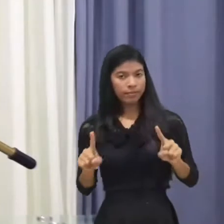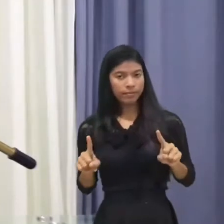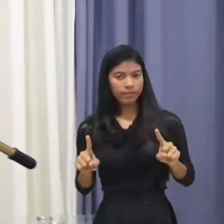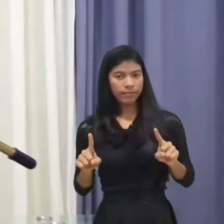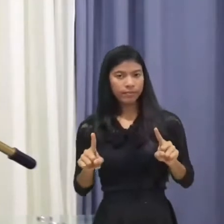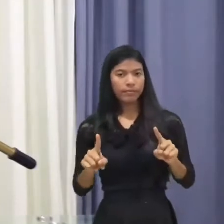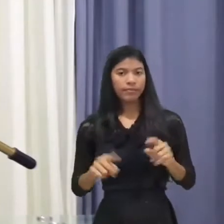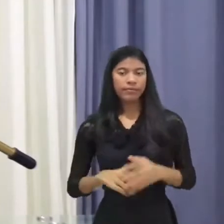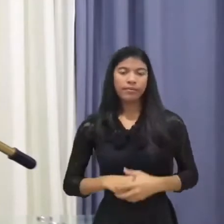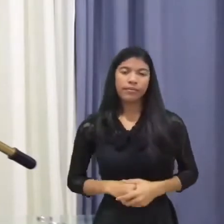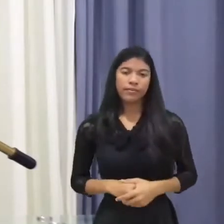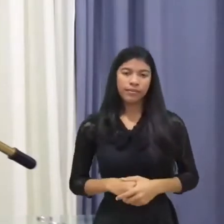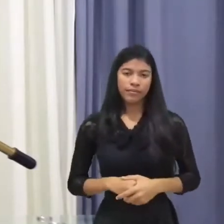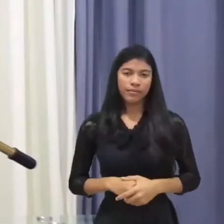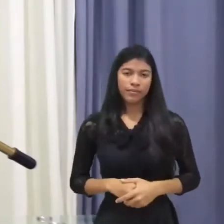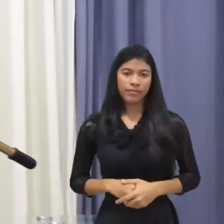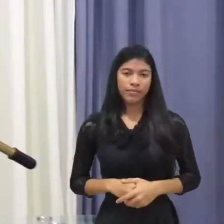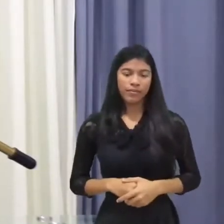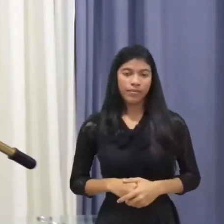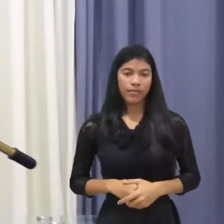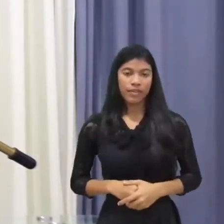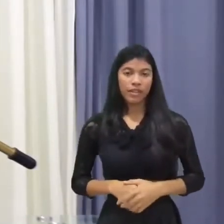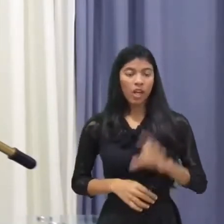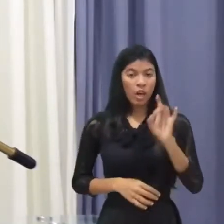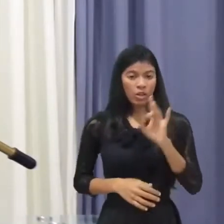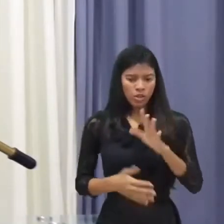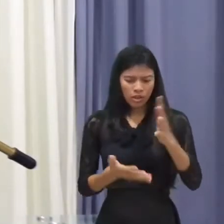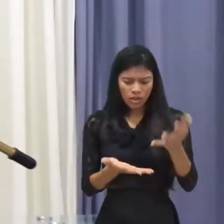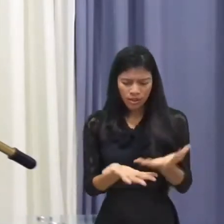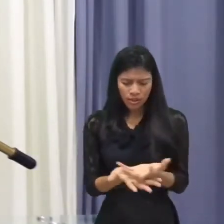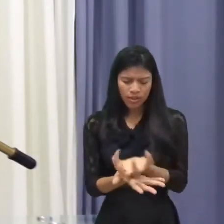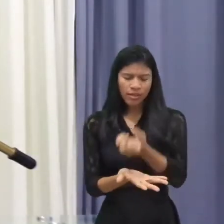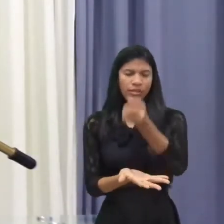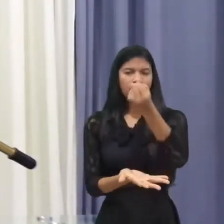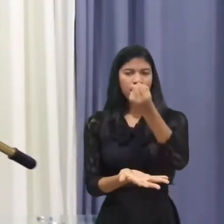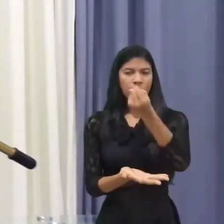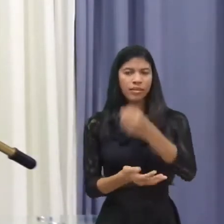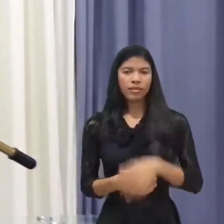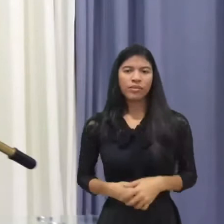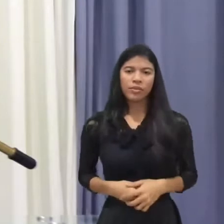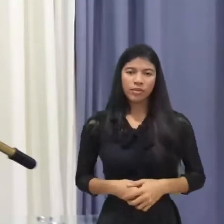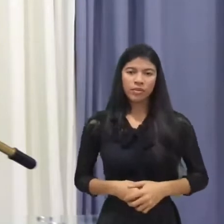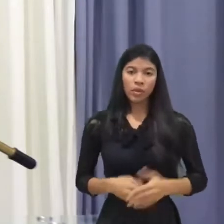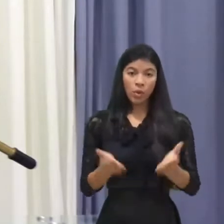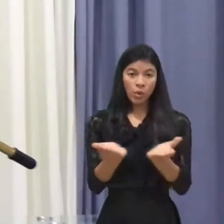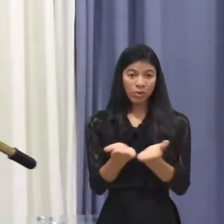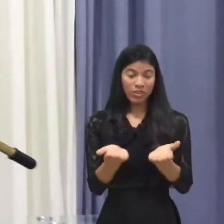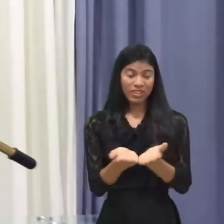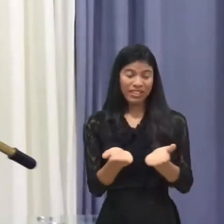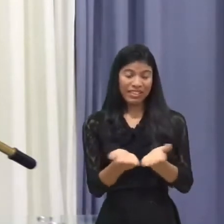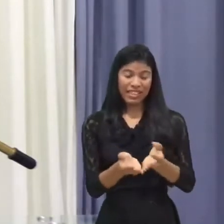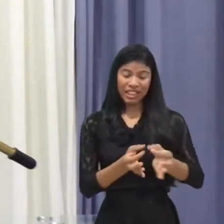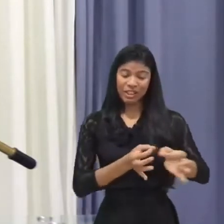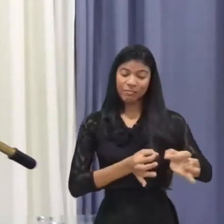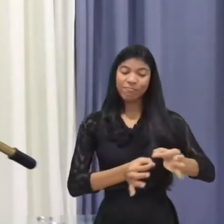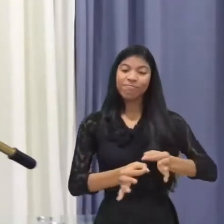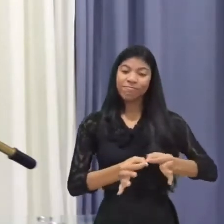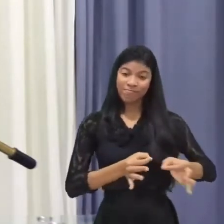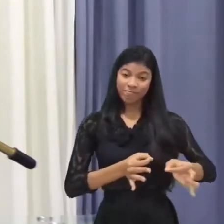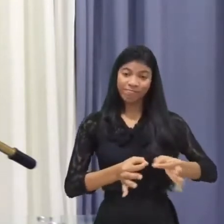Mas vão subir os que estarão preparados naquele instante, e